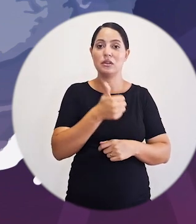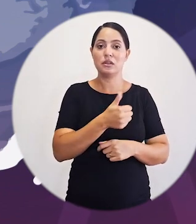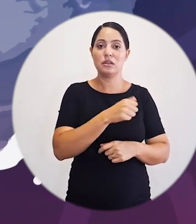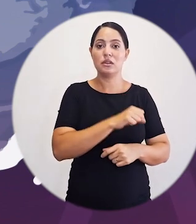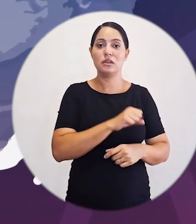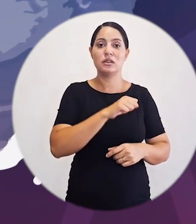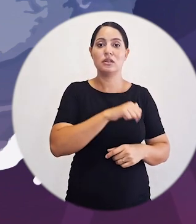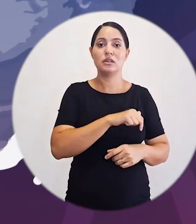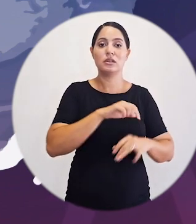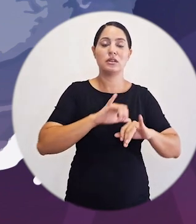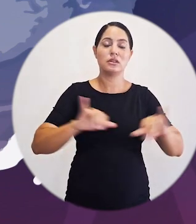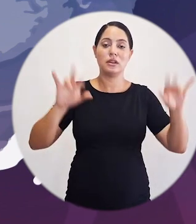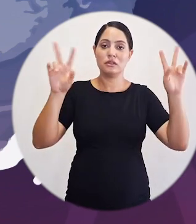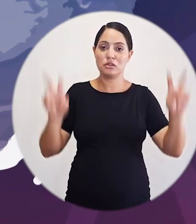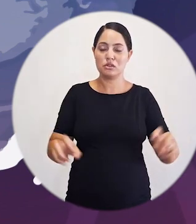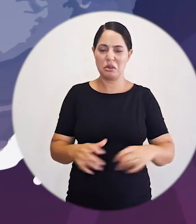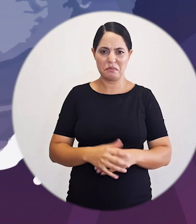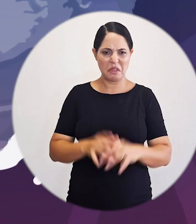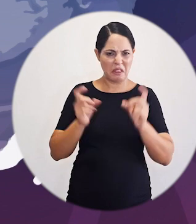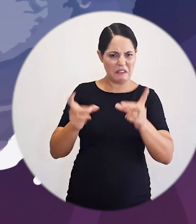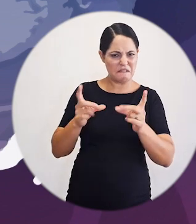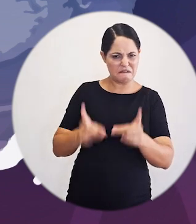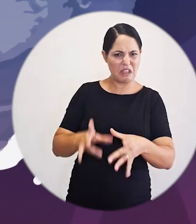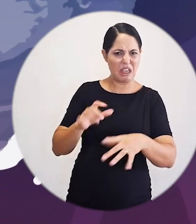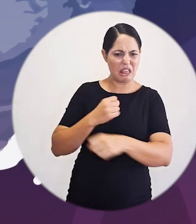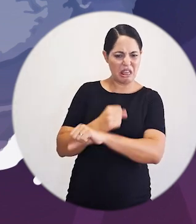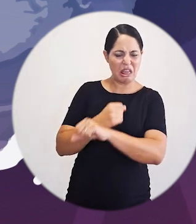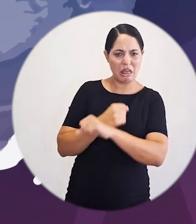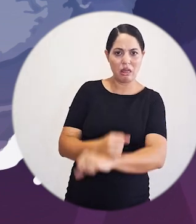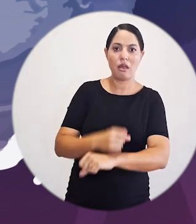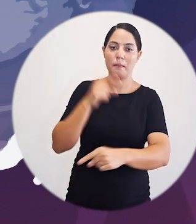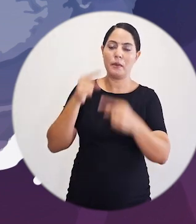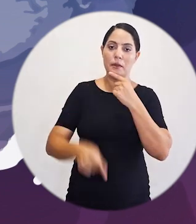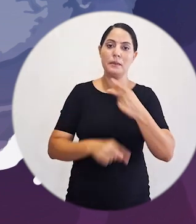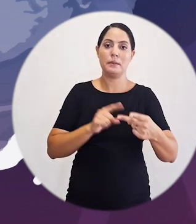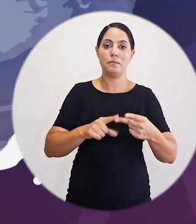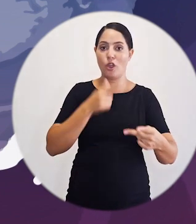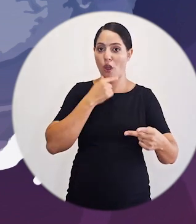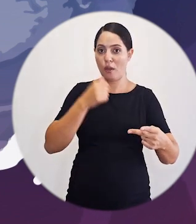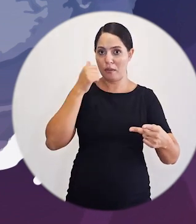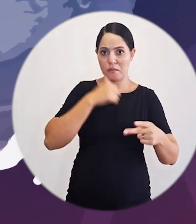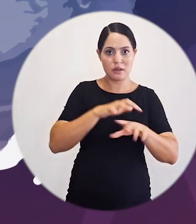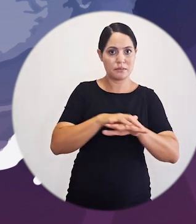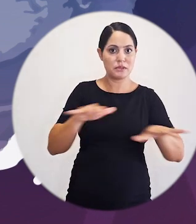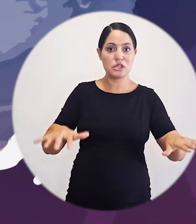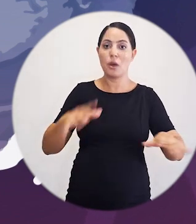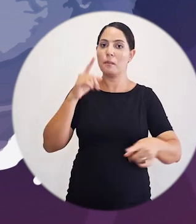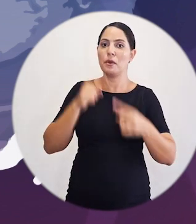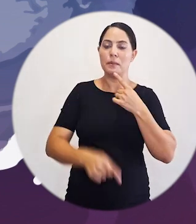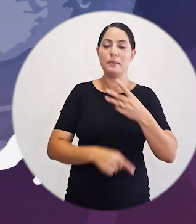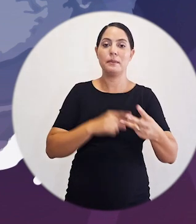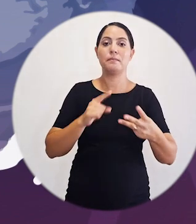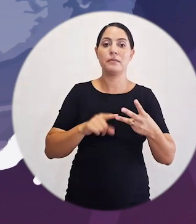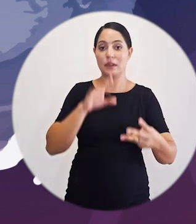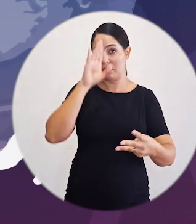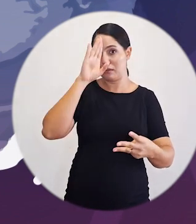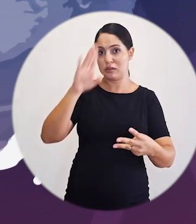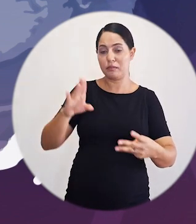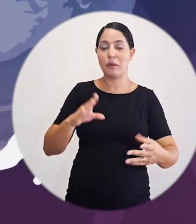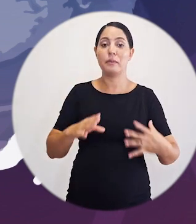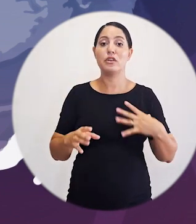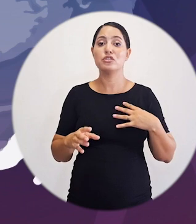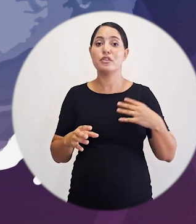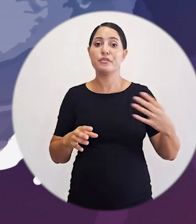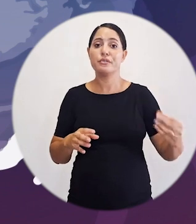de 1869, que proibia, por exemplo, a venda de escravos debaixo de pregão, a separação entre